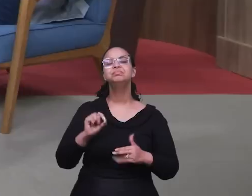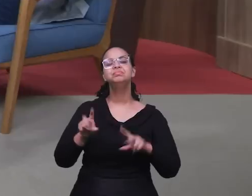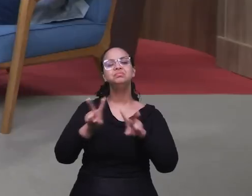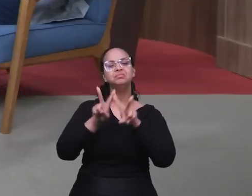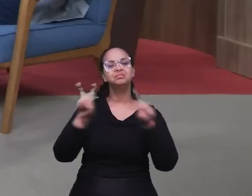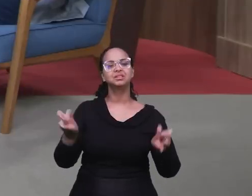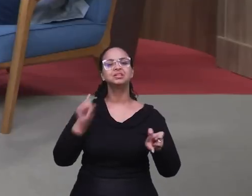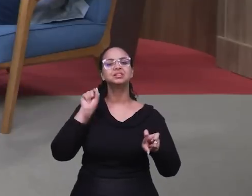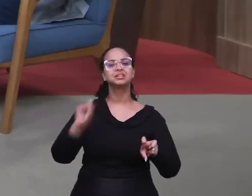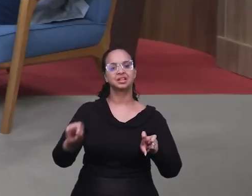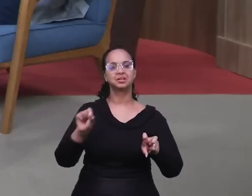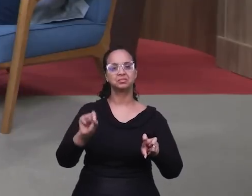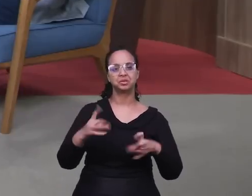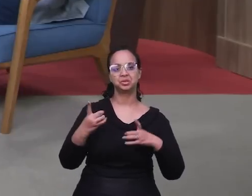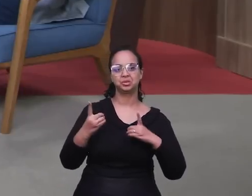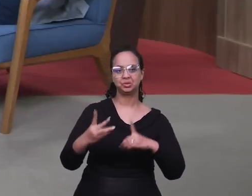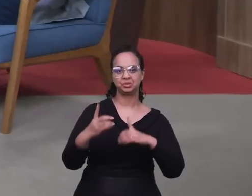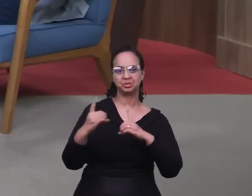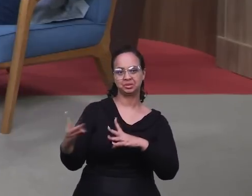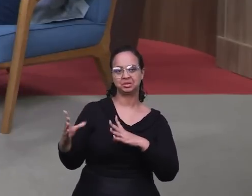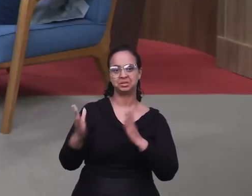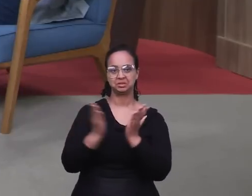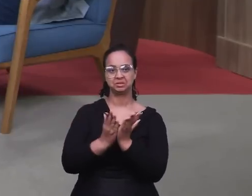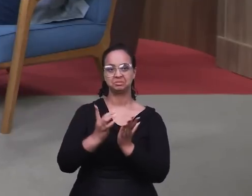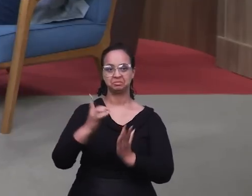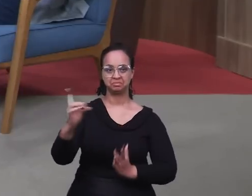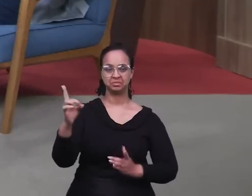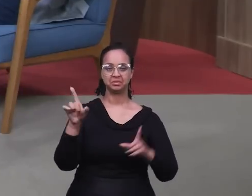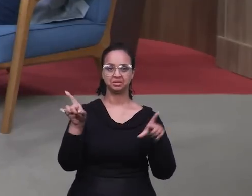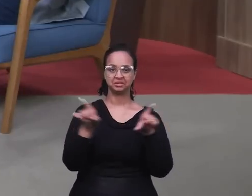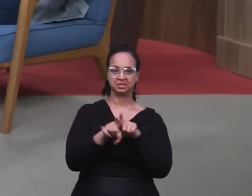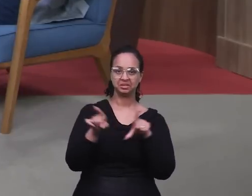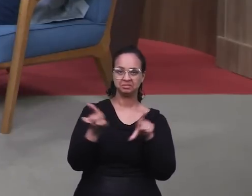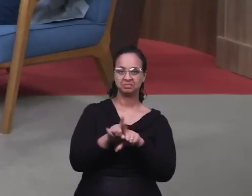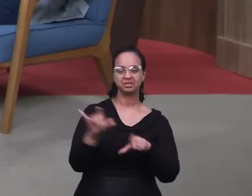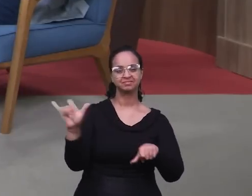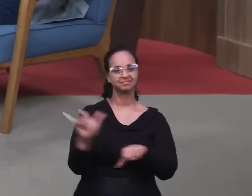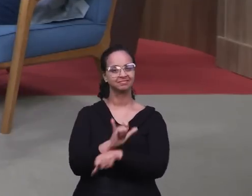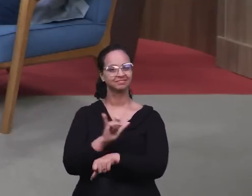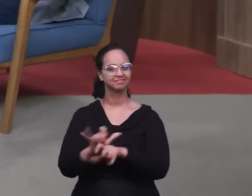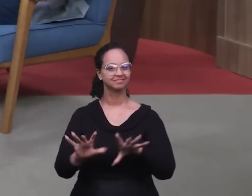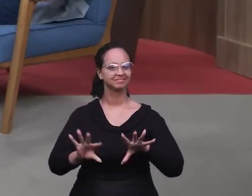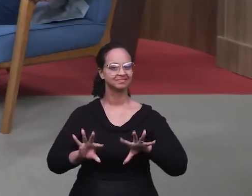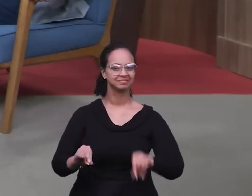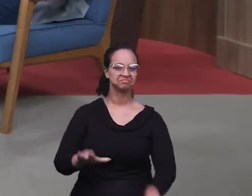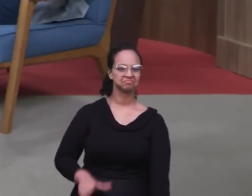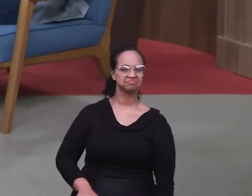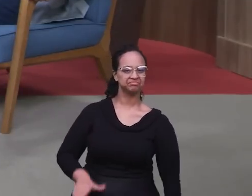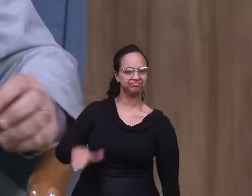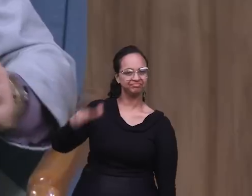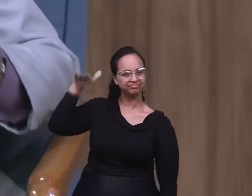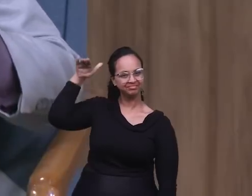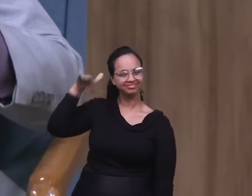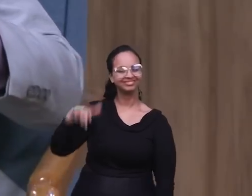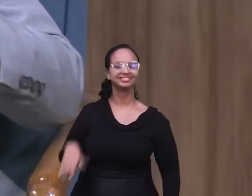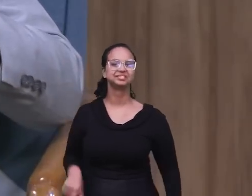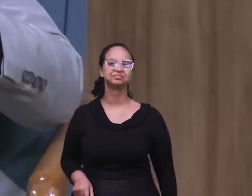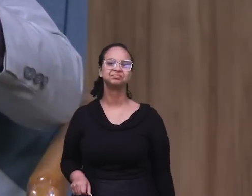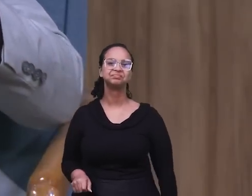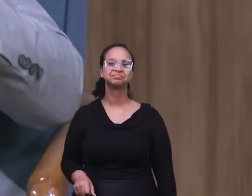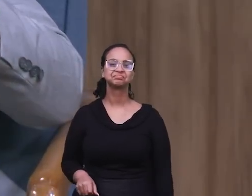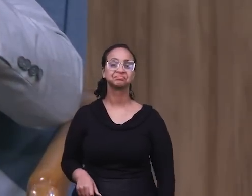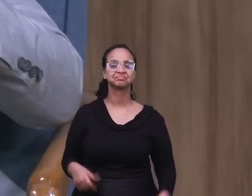doutrina bíblica, mas direcionados a toda a família, com linguagens para todas as idades.